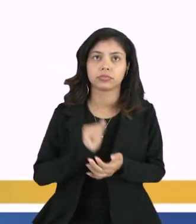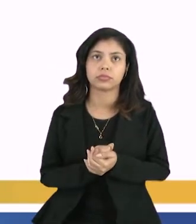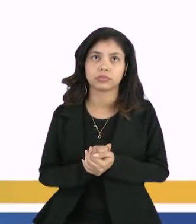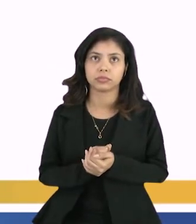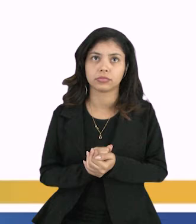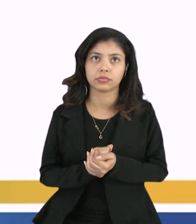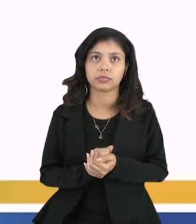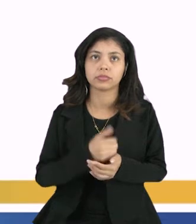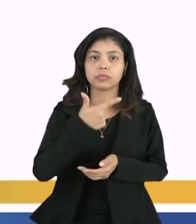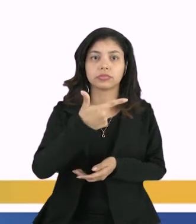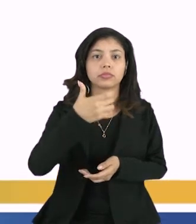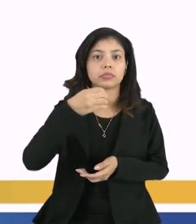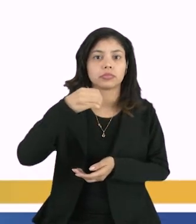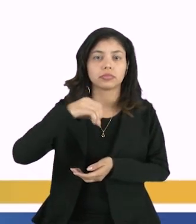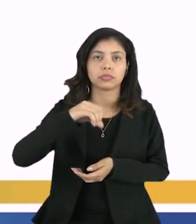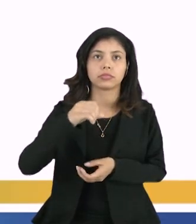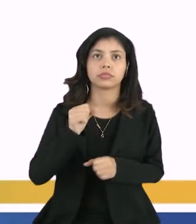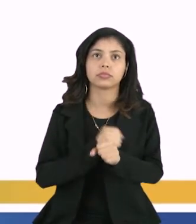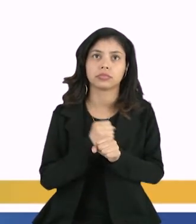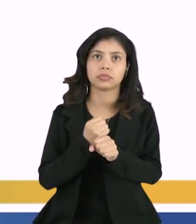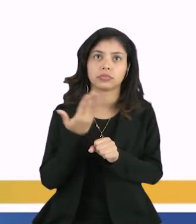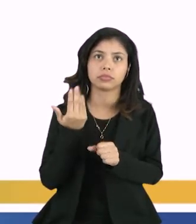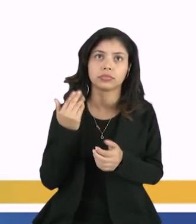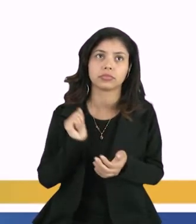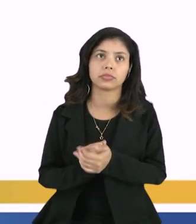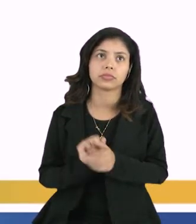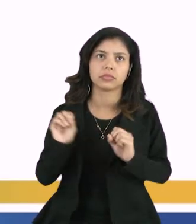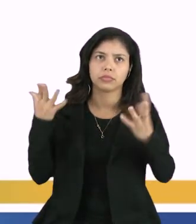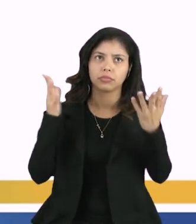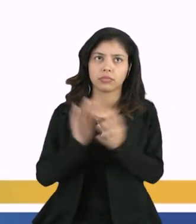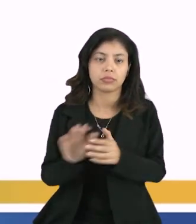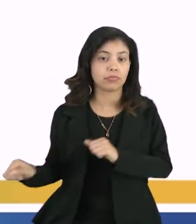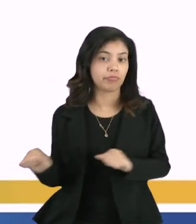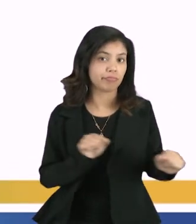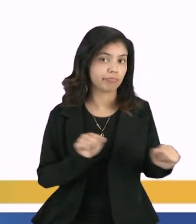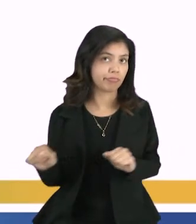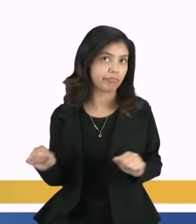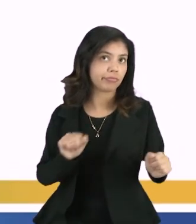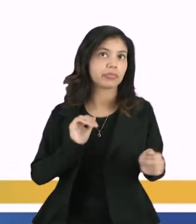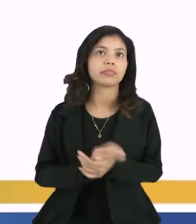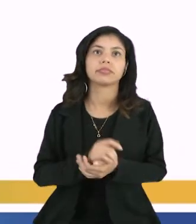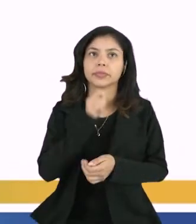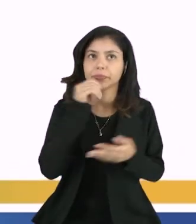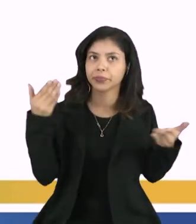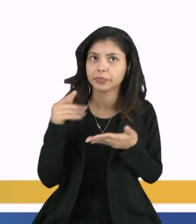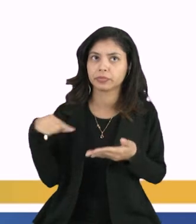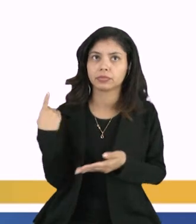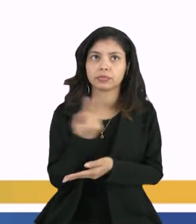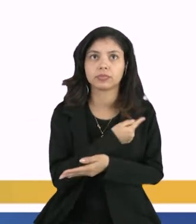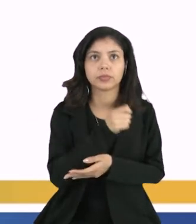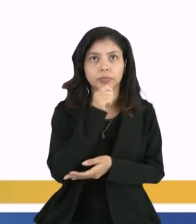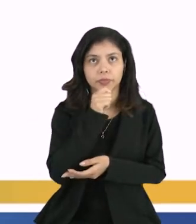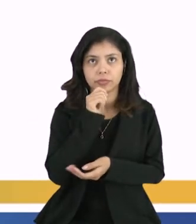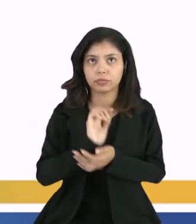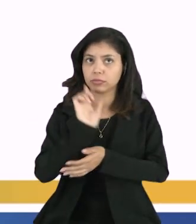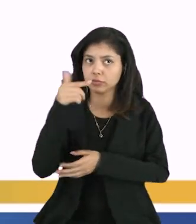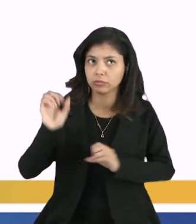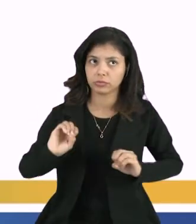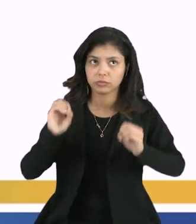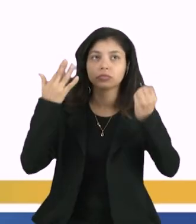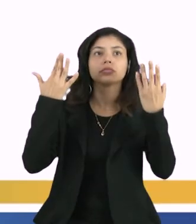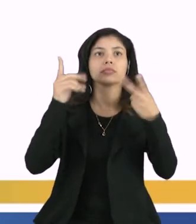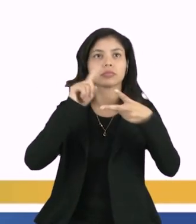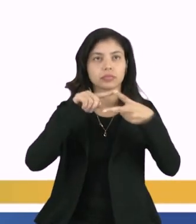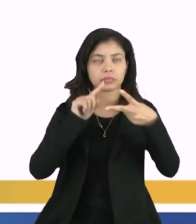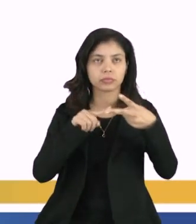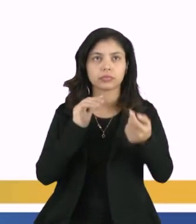Comércio, o SESC, há 29 anos. Era o Festival de Quadrilhas Juninas. Atualmente, além desse, existem outros